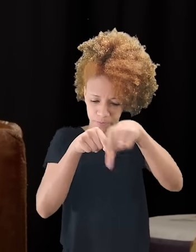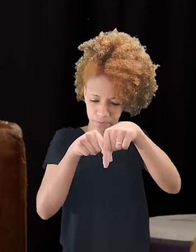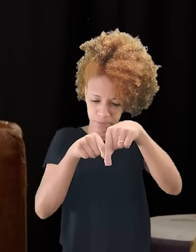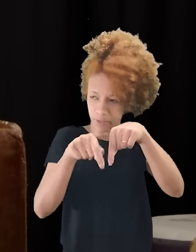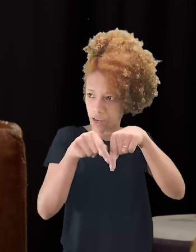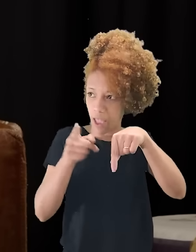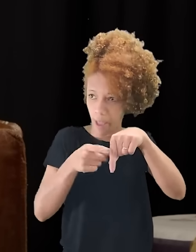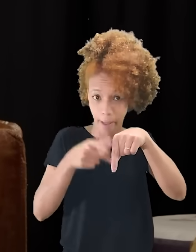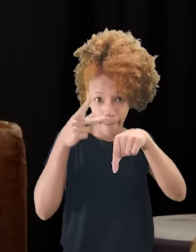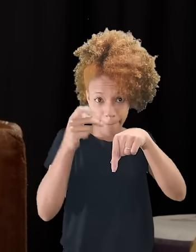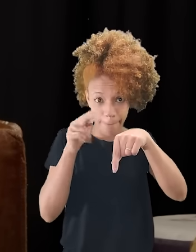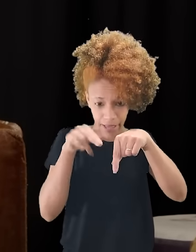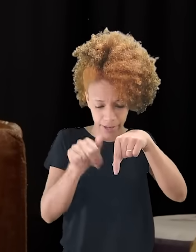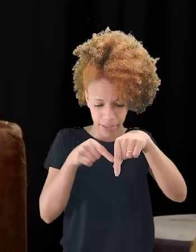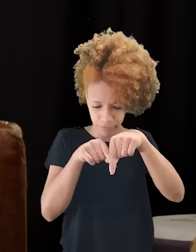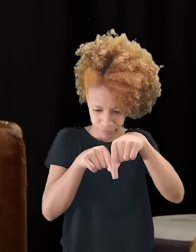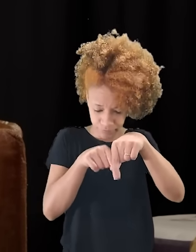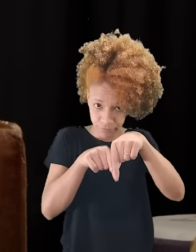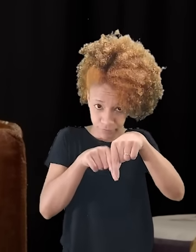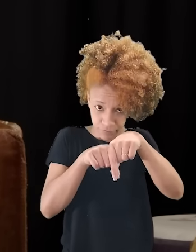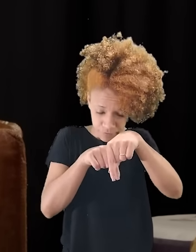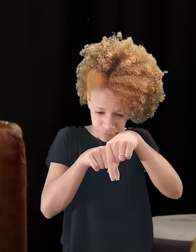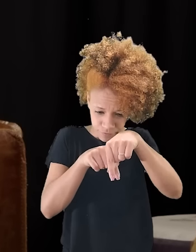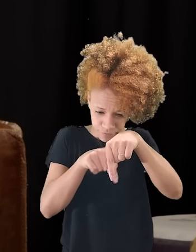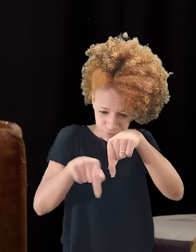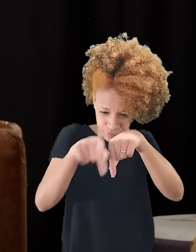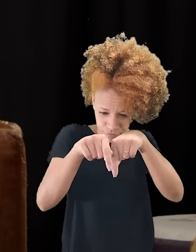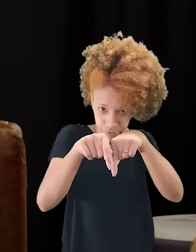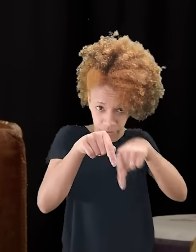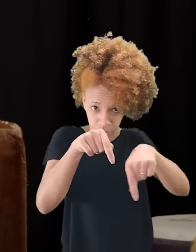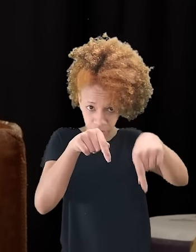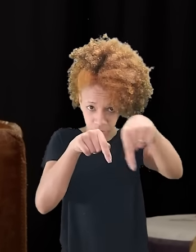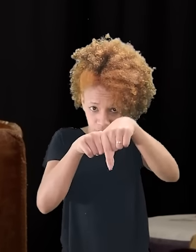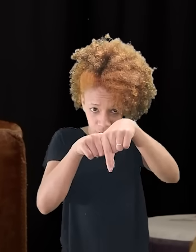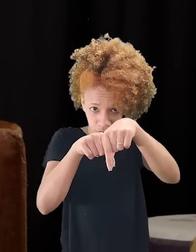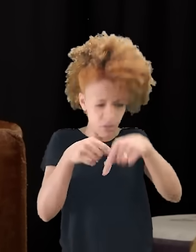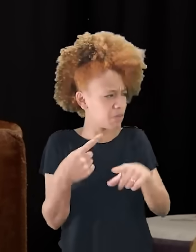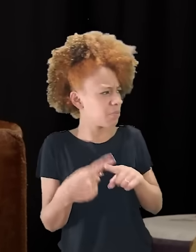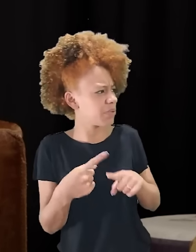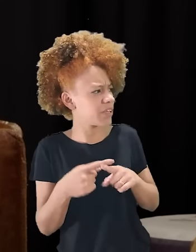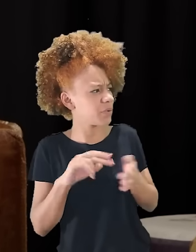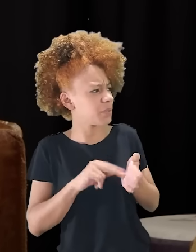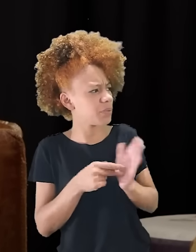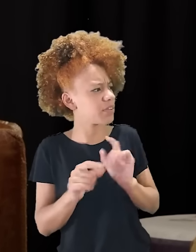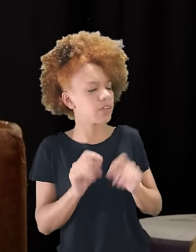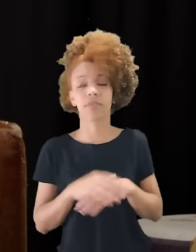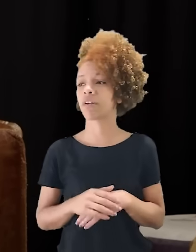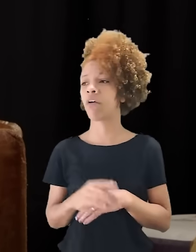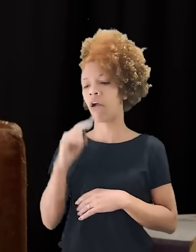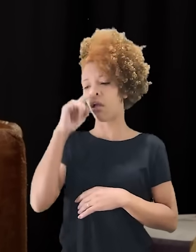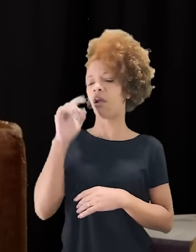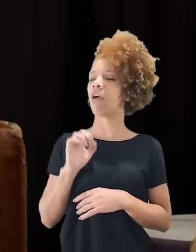da outra é sempre uma na frente da outra entendeu com o né peito empinado por O que que significa esse